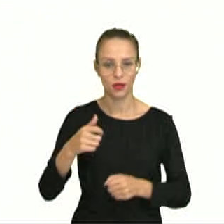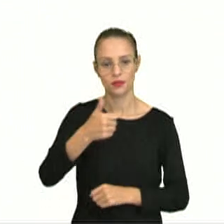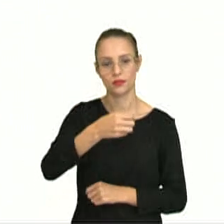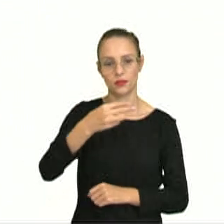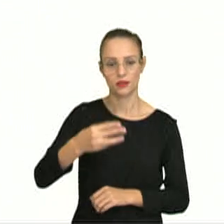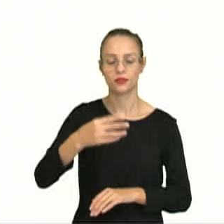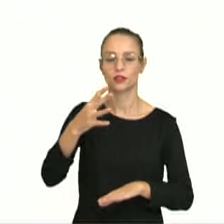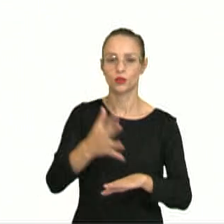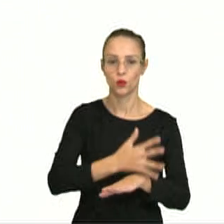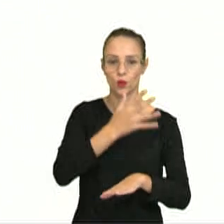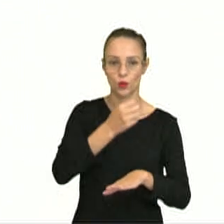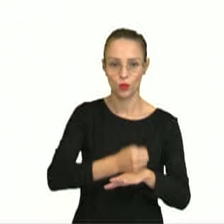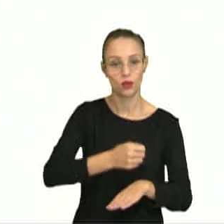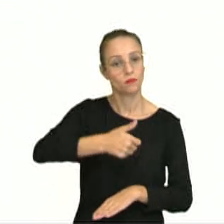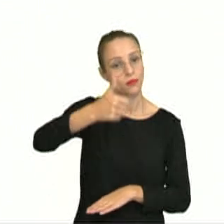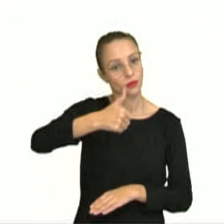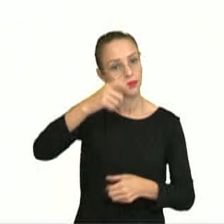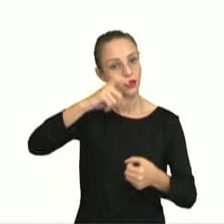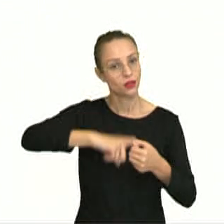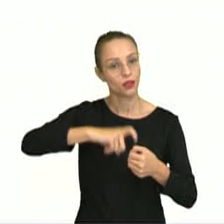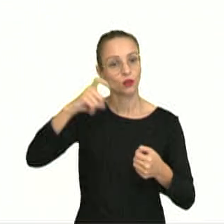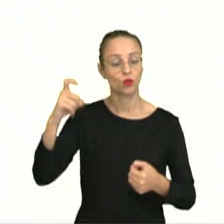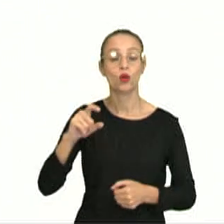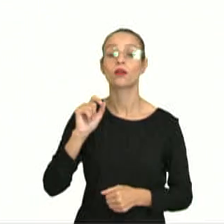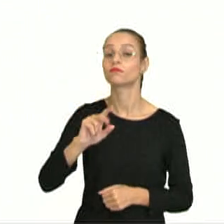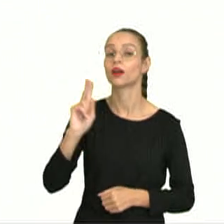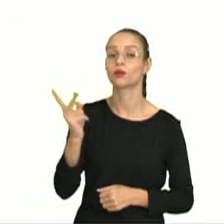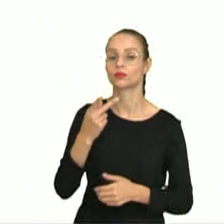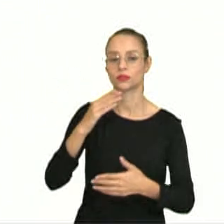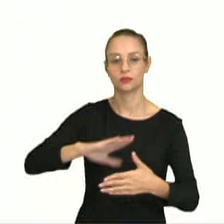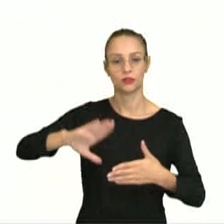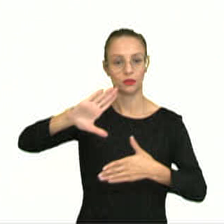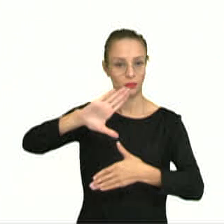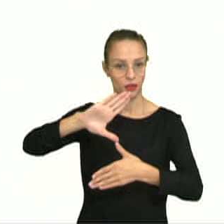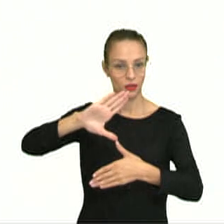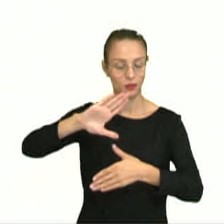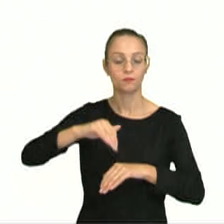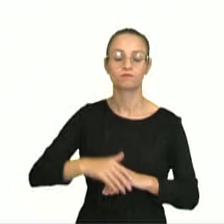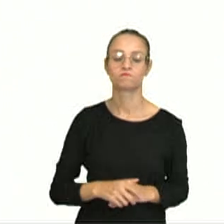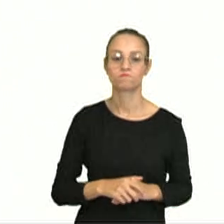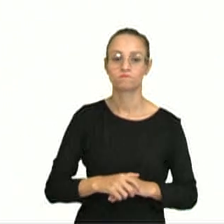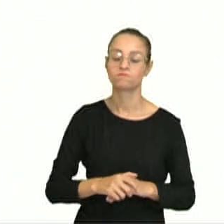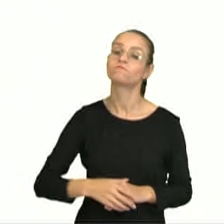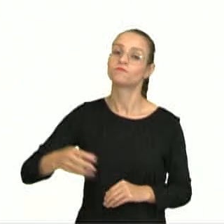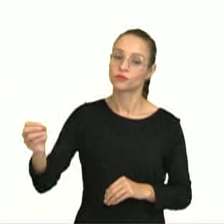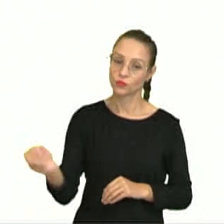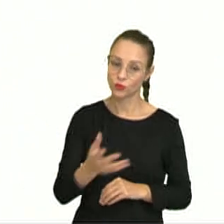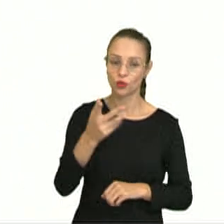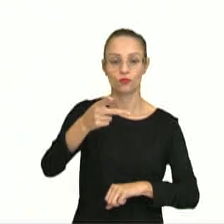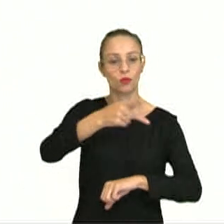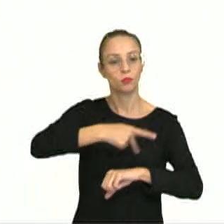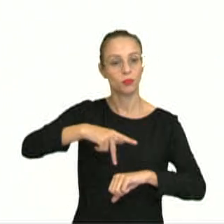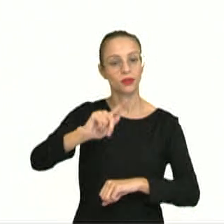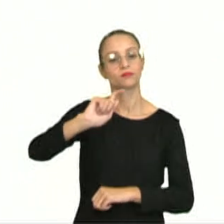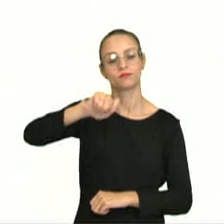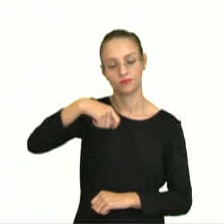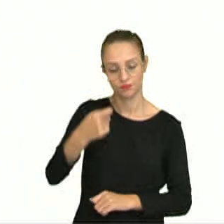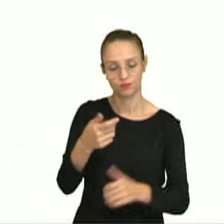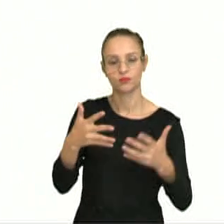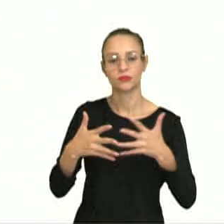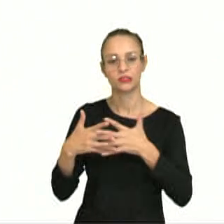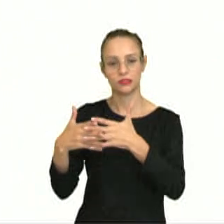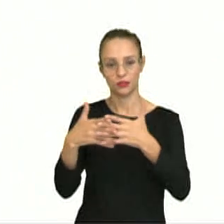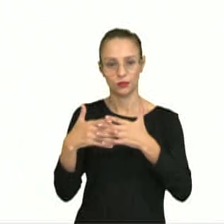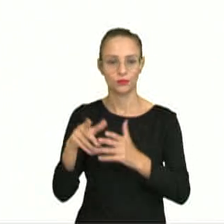a primeira independência que aconteceu no continente americano. Então nasce assim um novo país, o chamado Estados Unidos